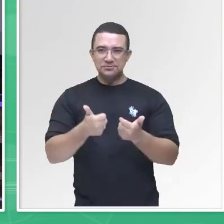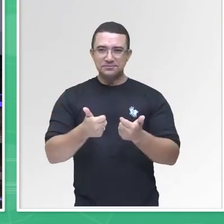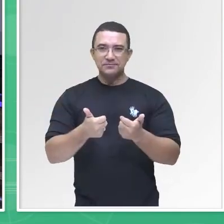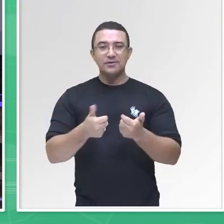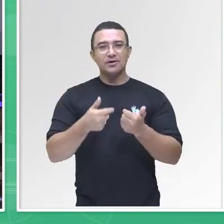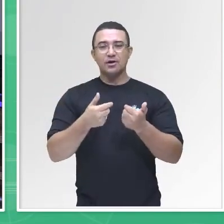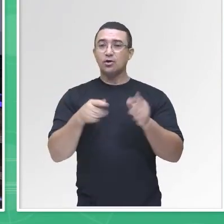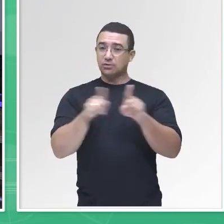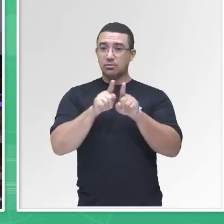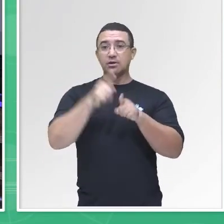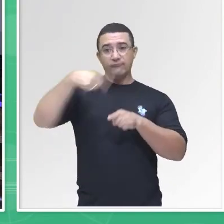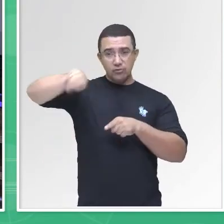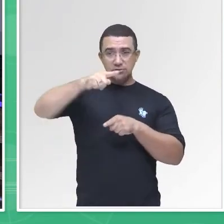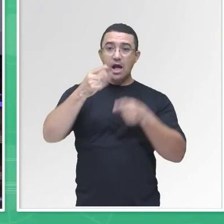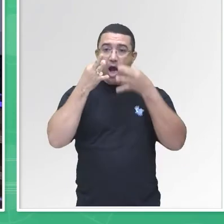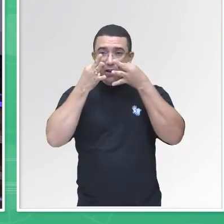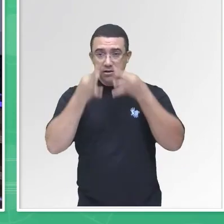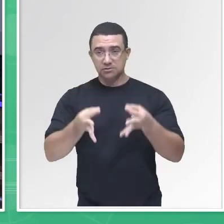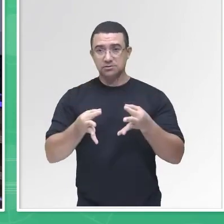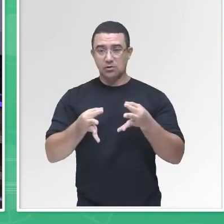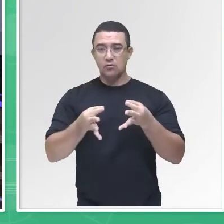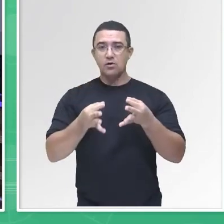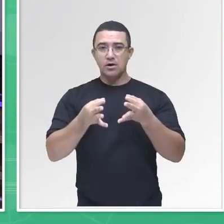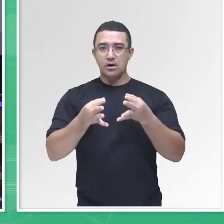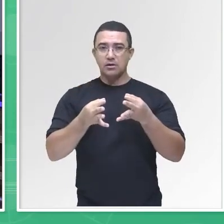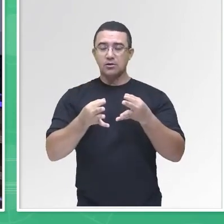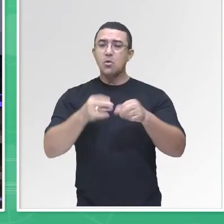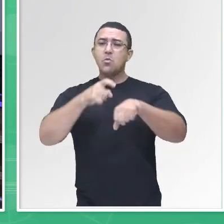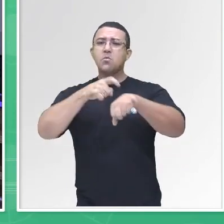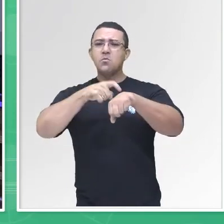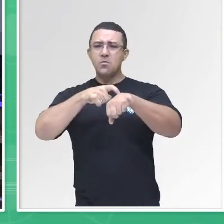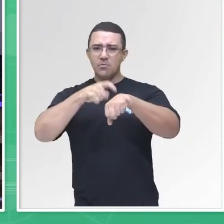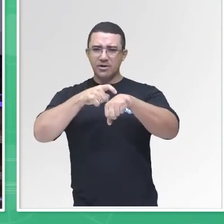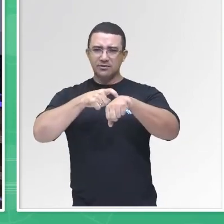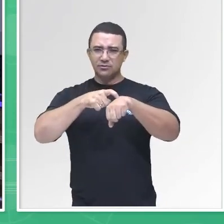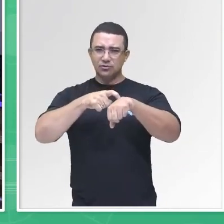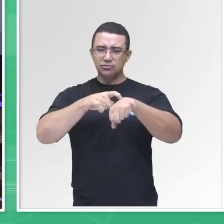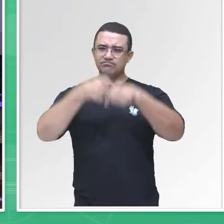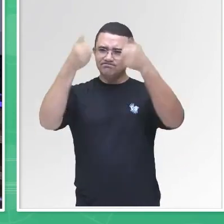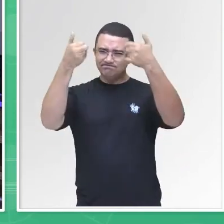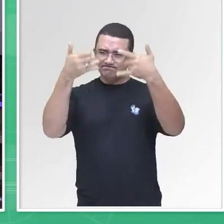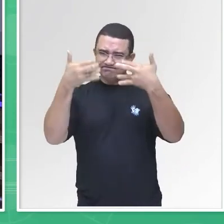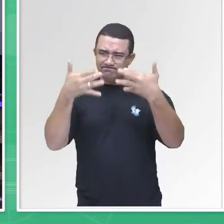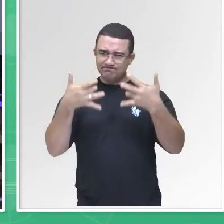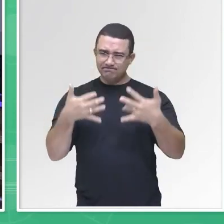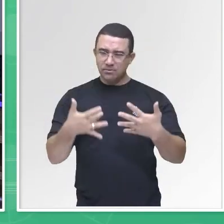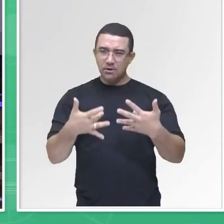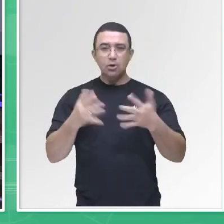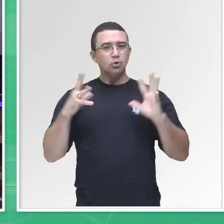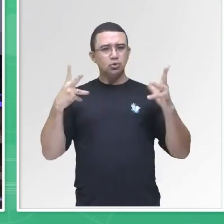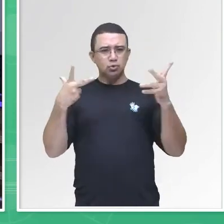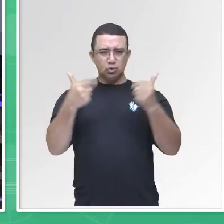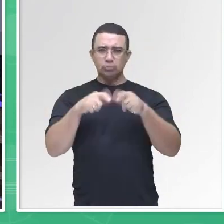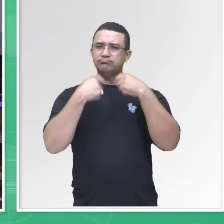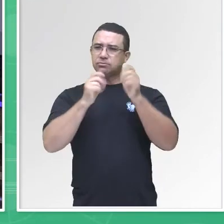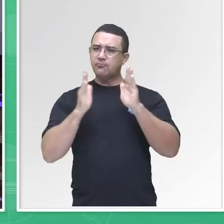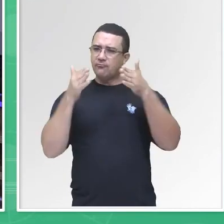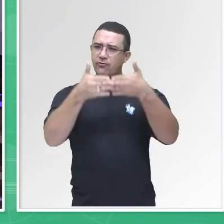todos ficassem atentos. Pessoal, no momento de uma explicação, todos têm que